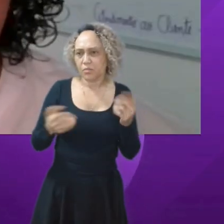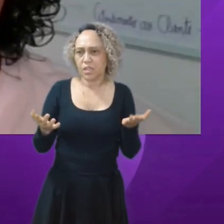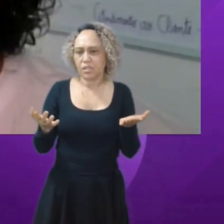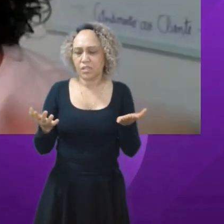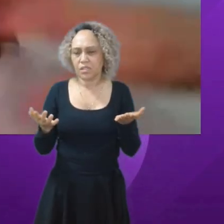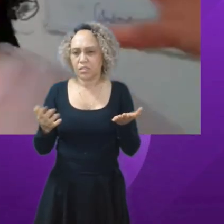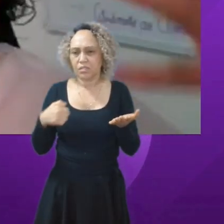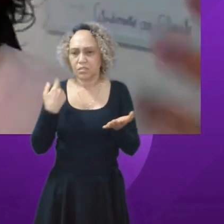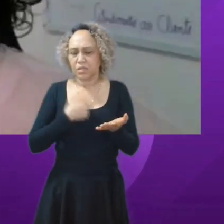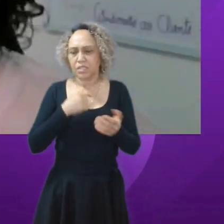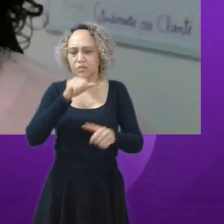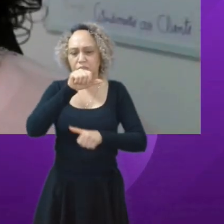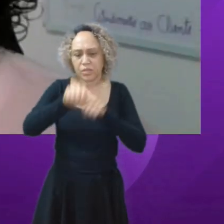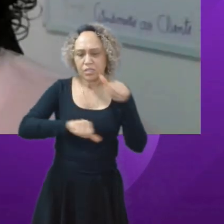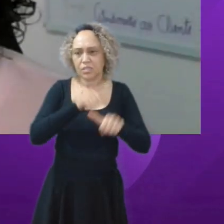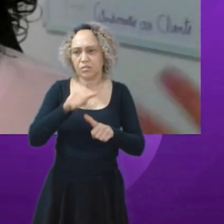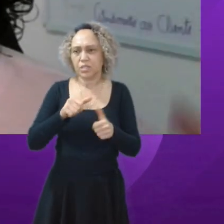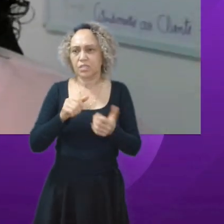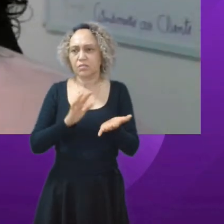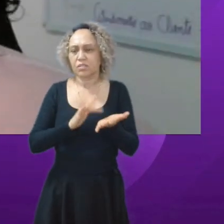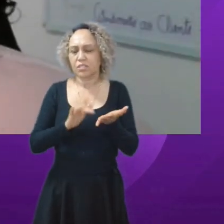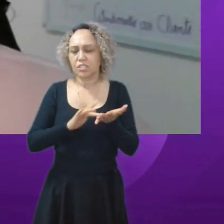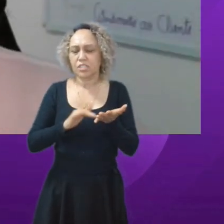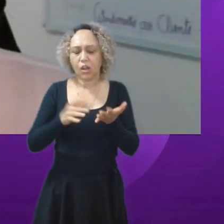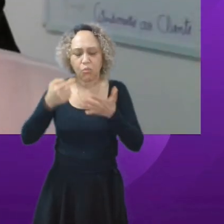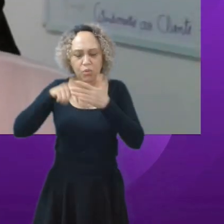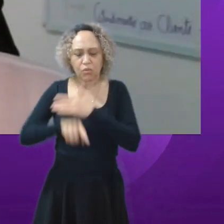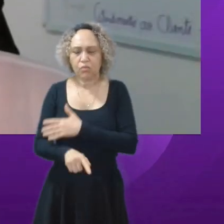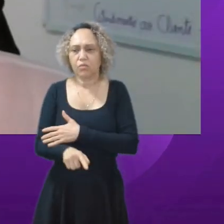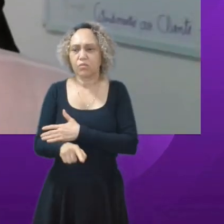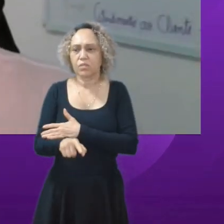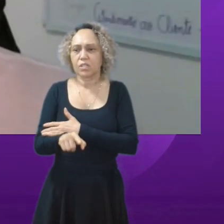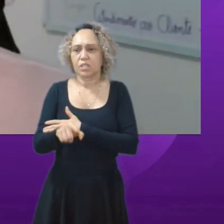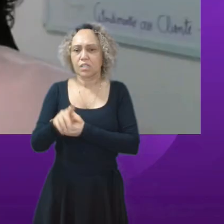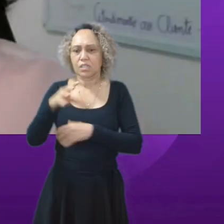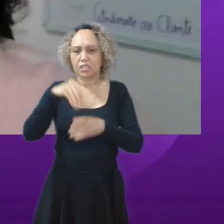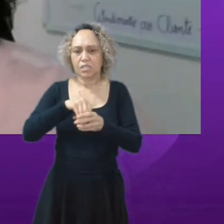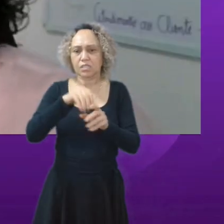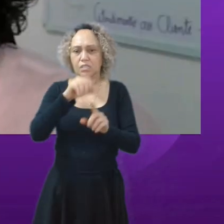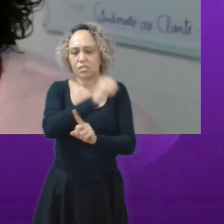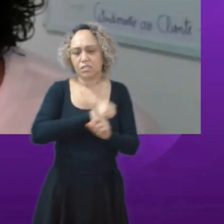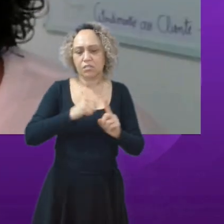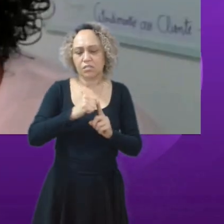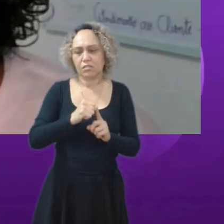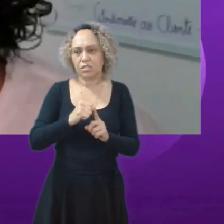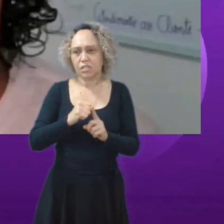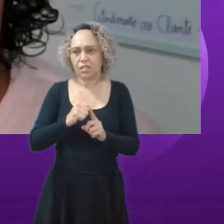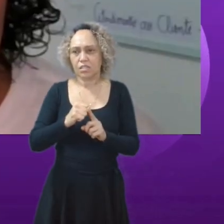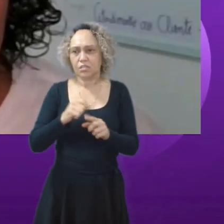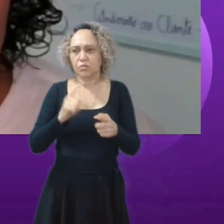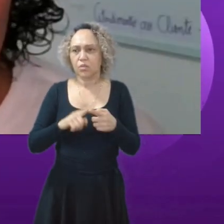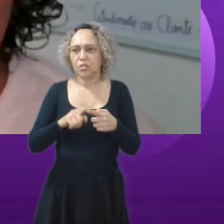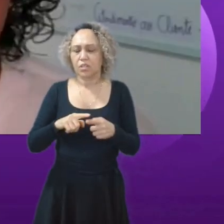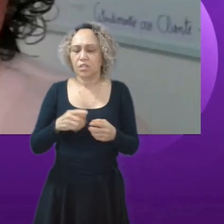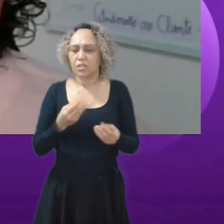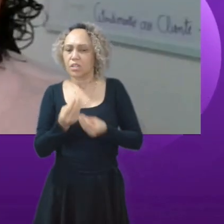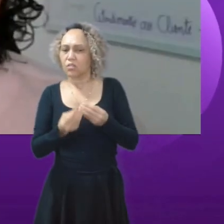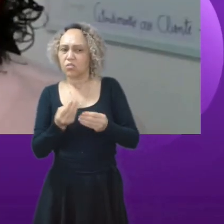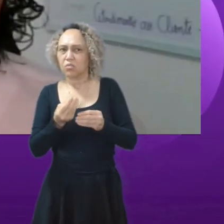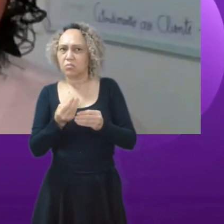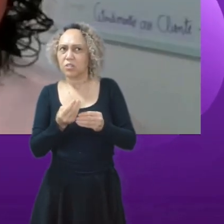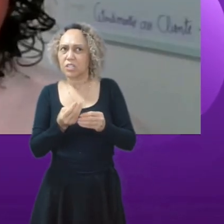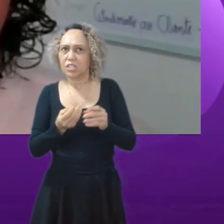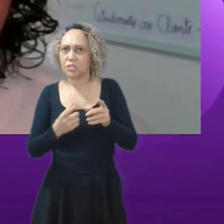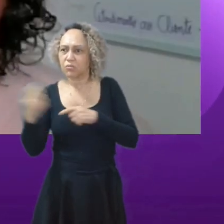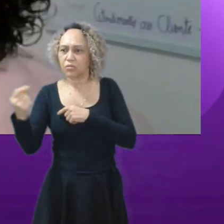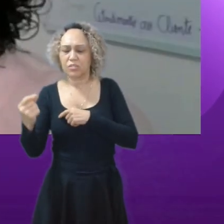transformação digital profunda dentro da nossa sociedade, porque a gente não tem como fugir desse